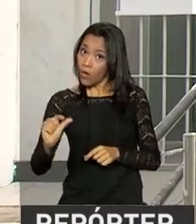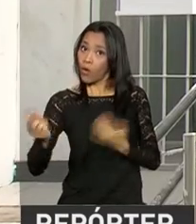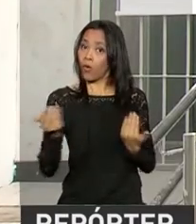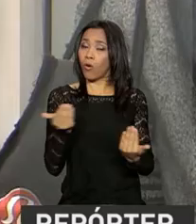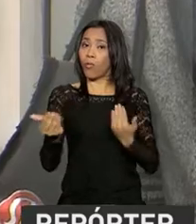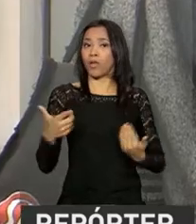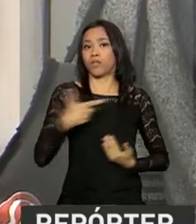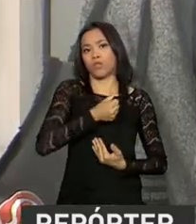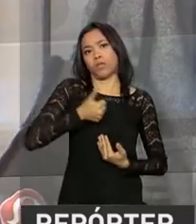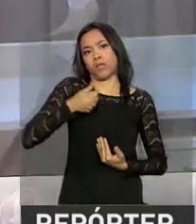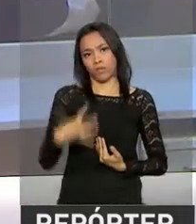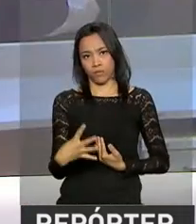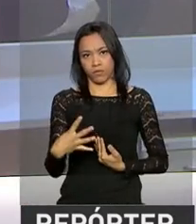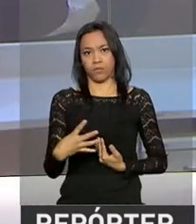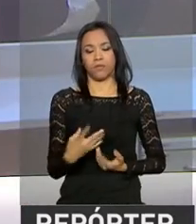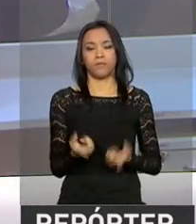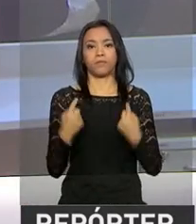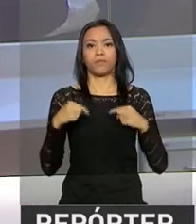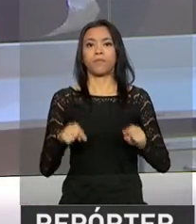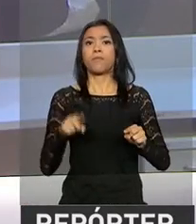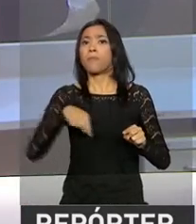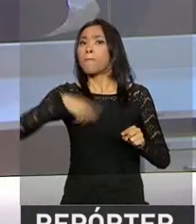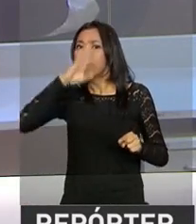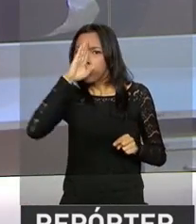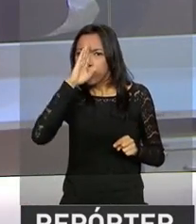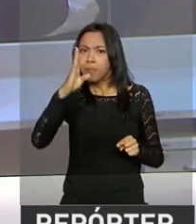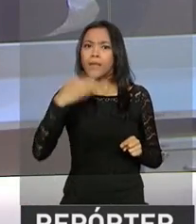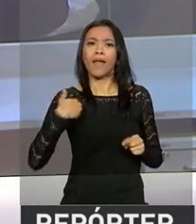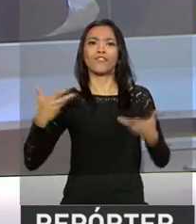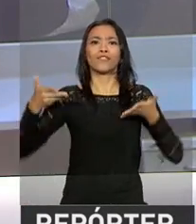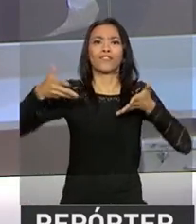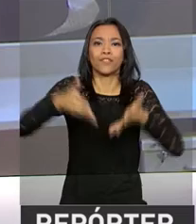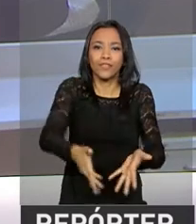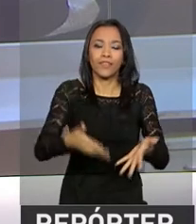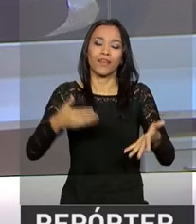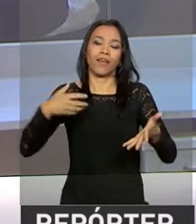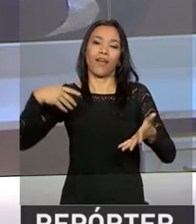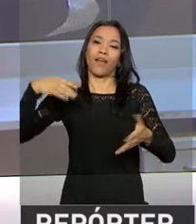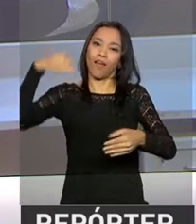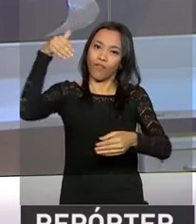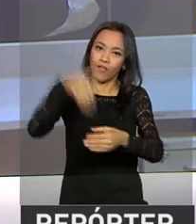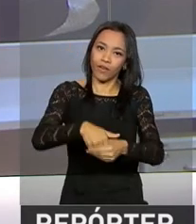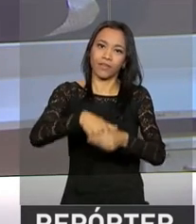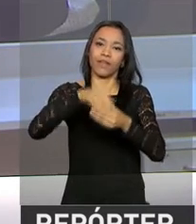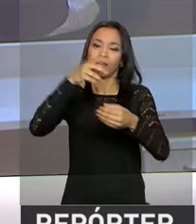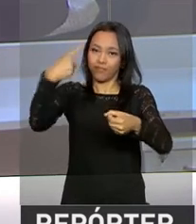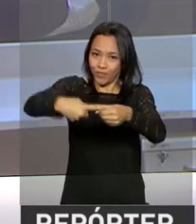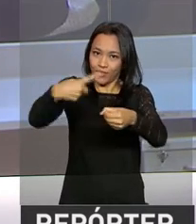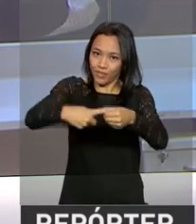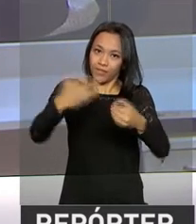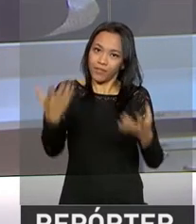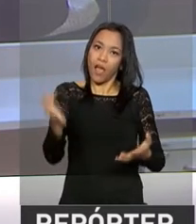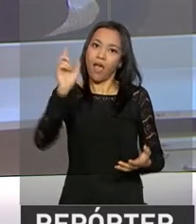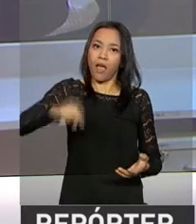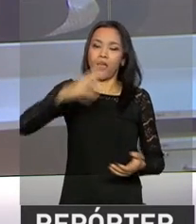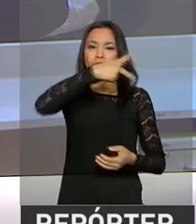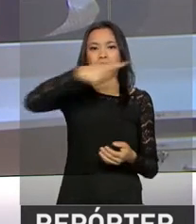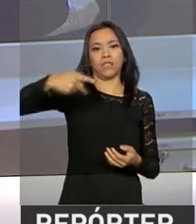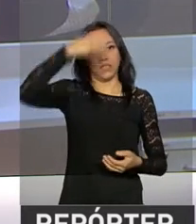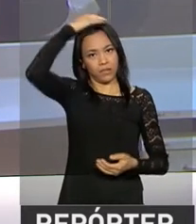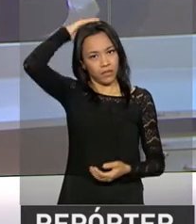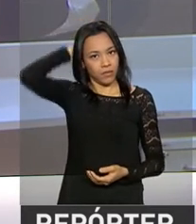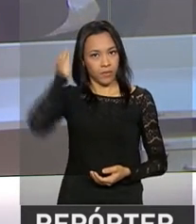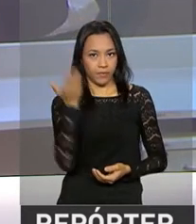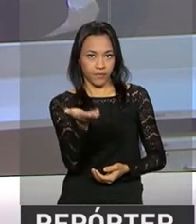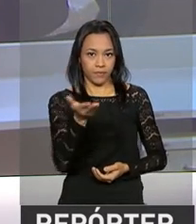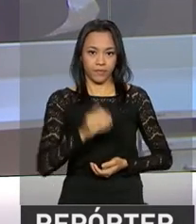de 2014. E um dos primeiros a registrar o voto nas eleições municipais foi o presidente Michel